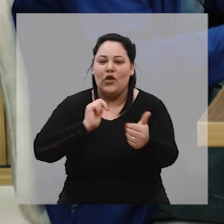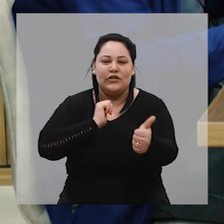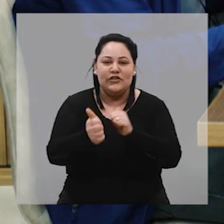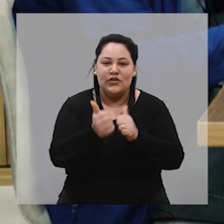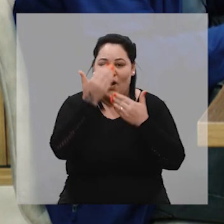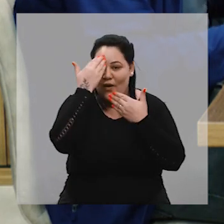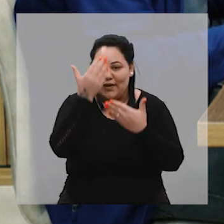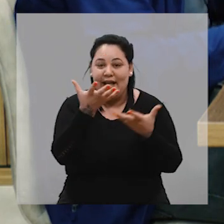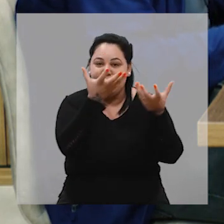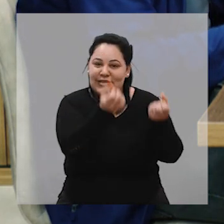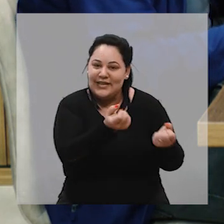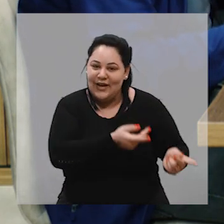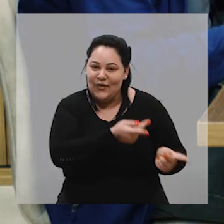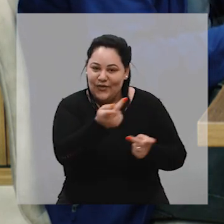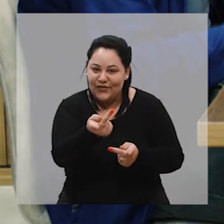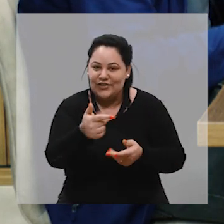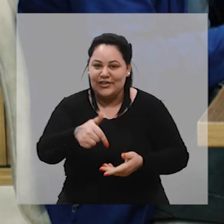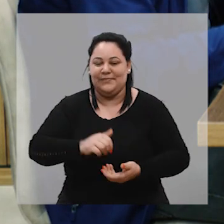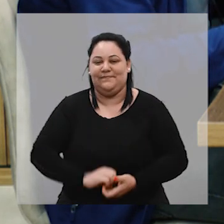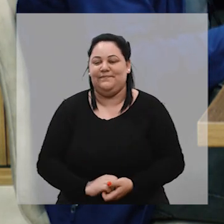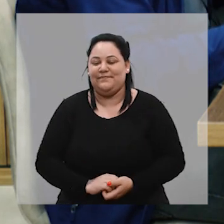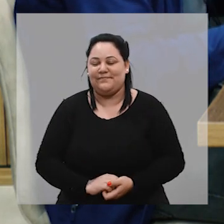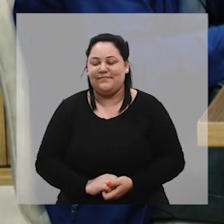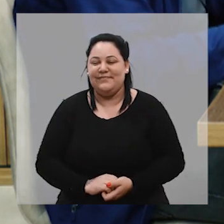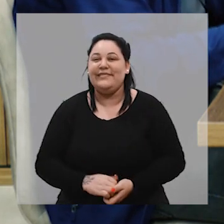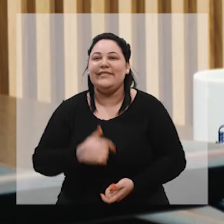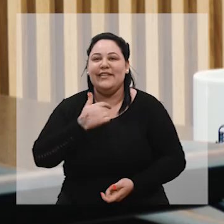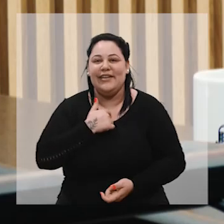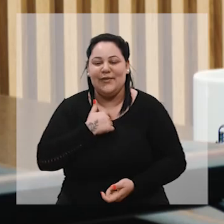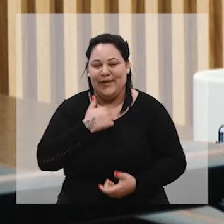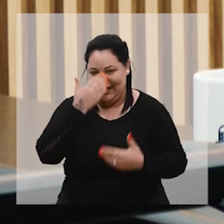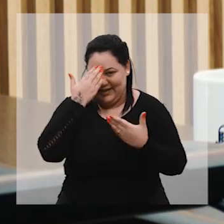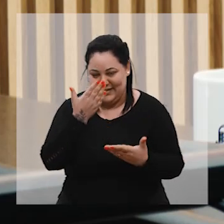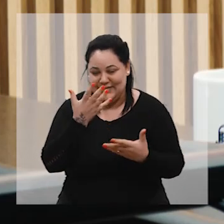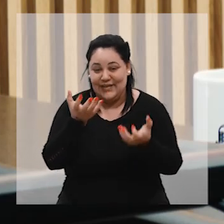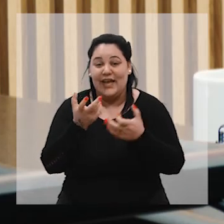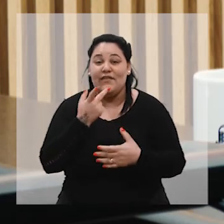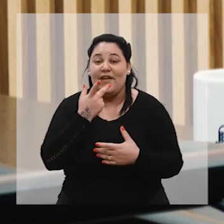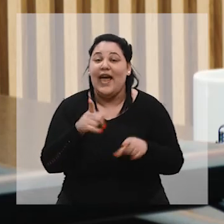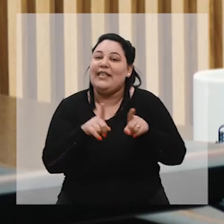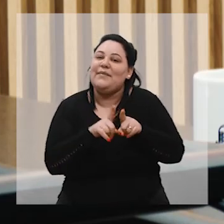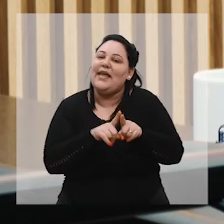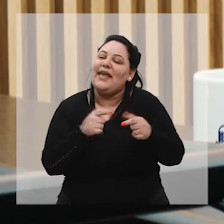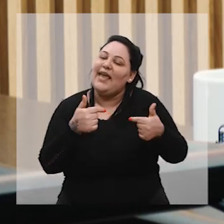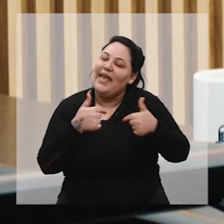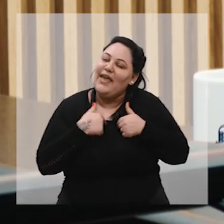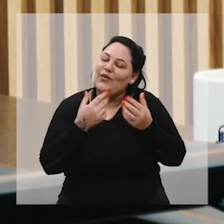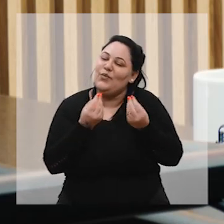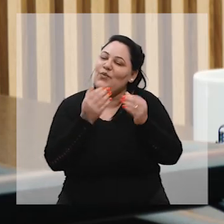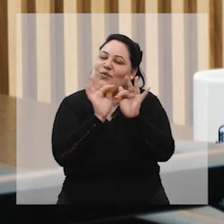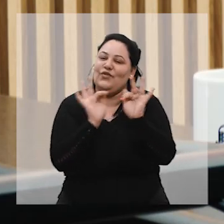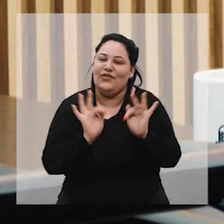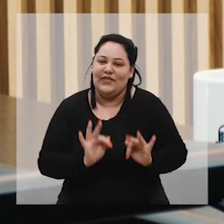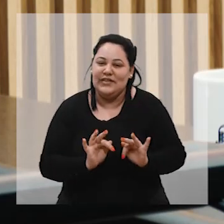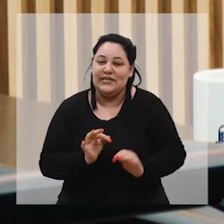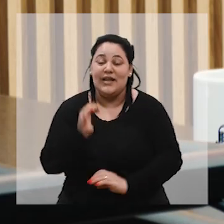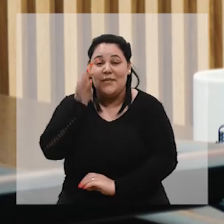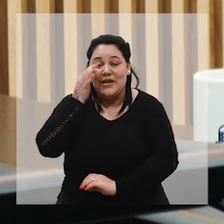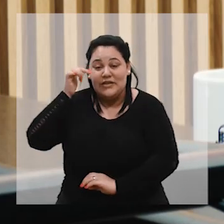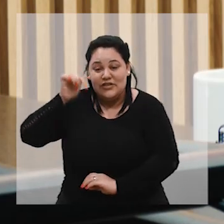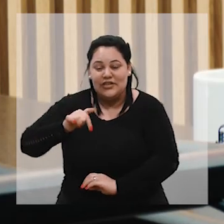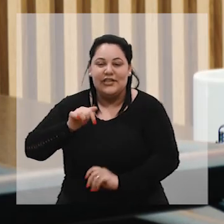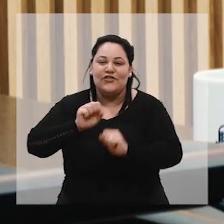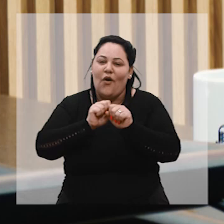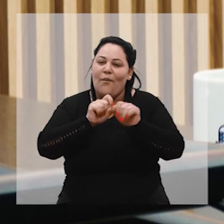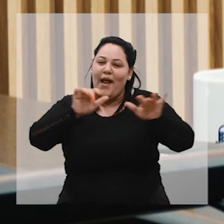no atletismo. Obrigado também por aceitar o nosso convite. Eu que agradeço, gente. Eu quero falar que eu tô muito feliz de estar aqui, de